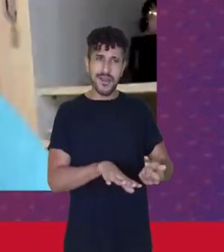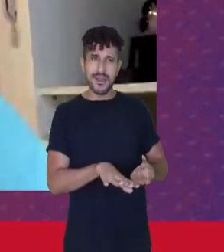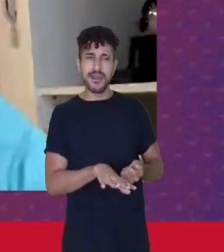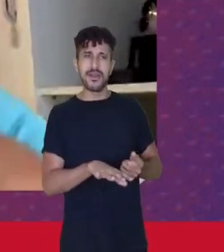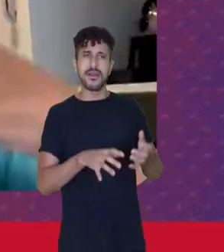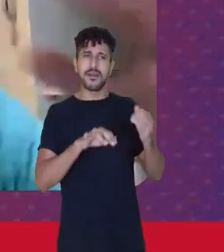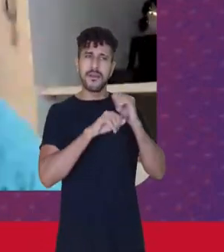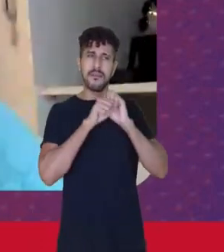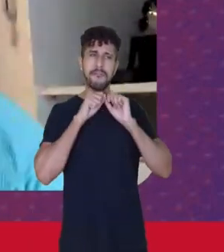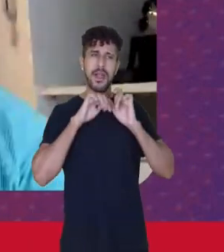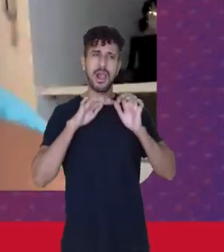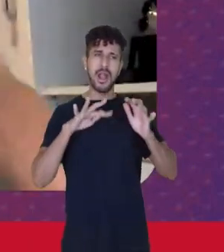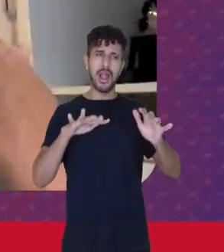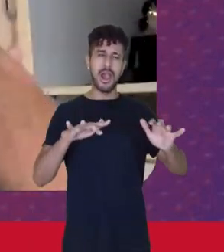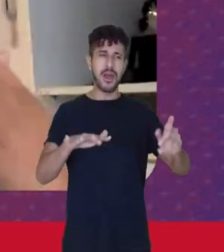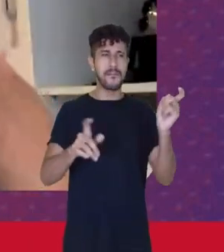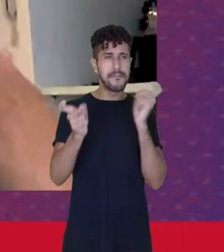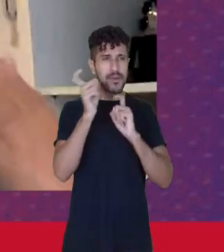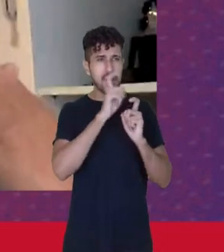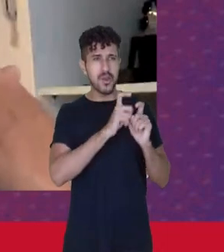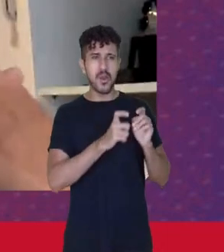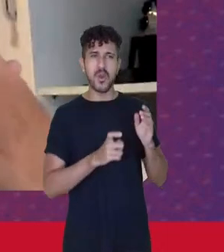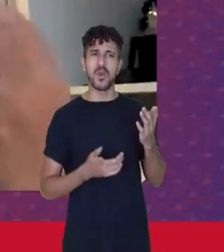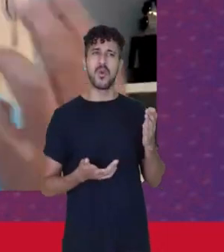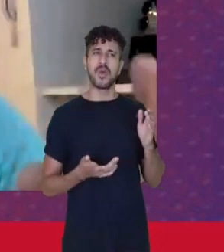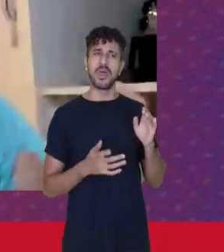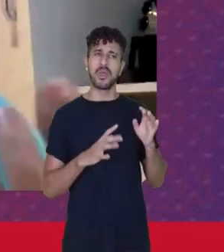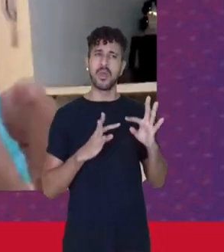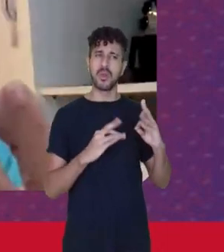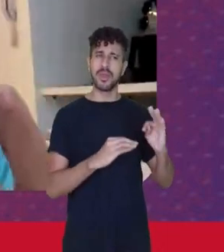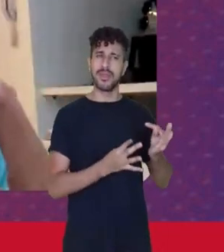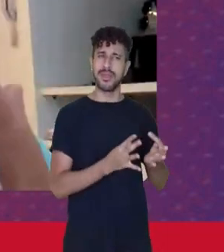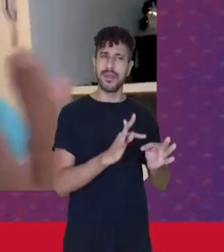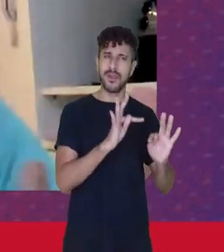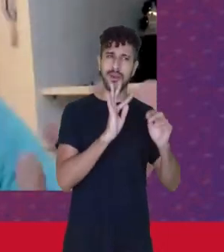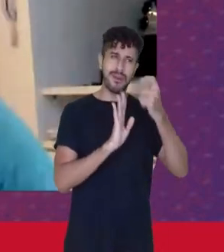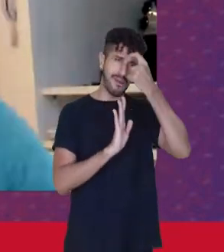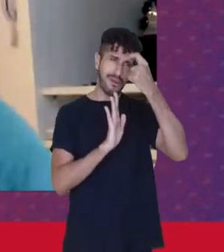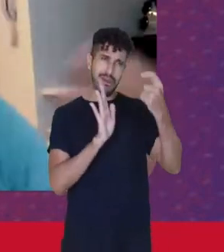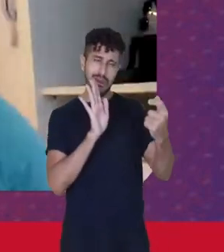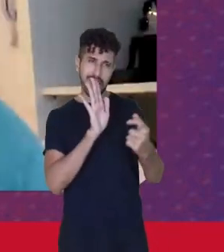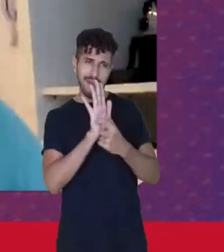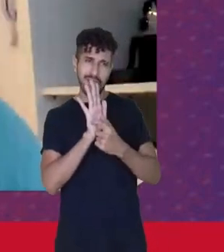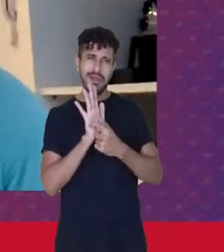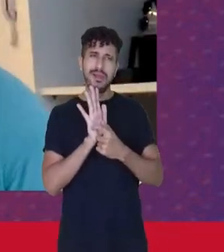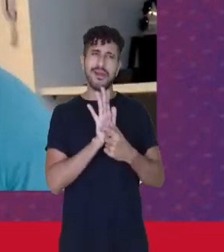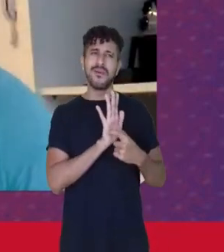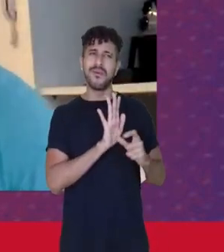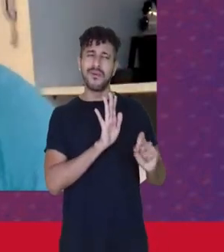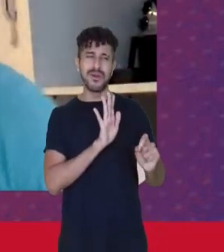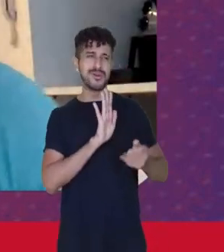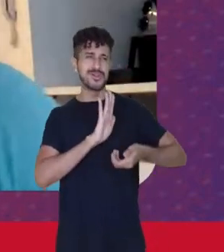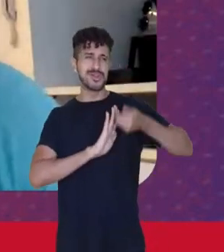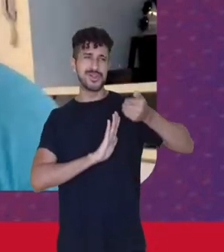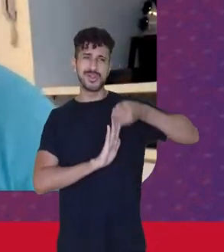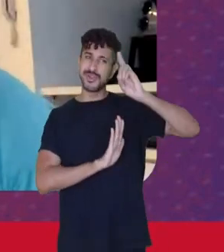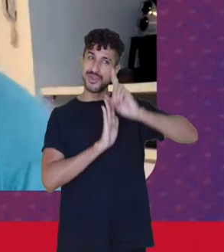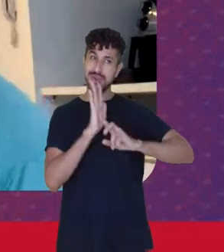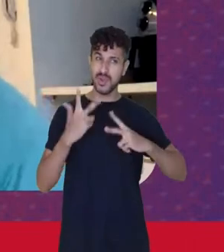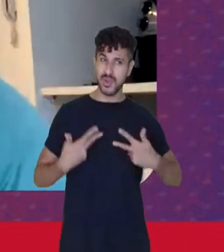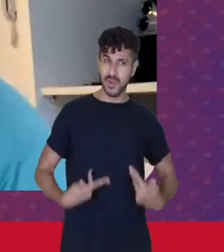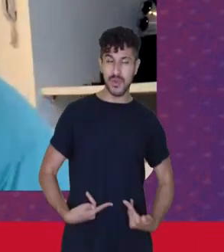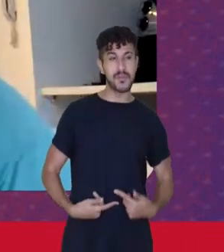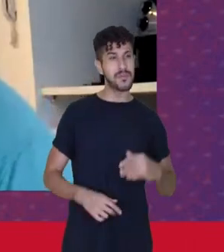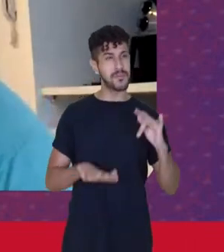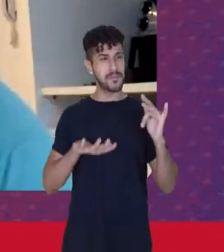os disparos automáticos, os robôs e toda esta situação, né, do violação de direitos humanos